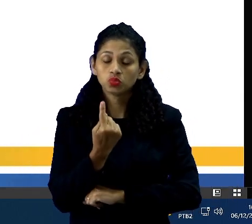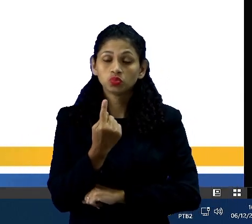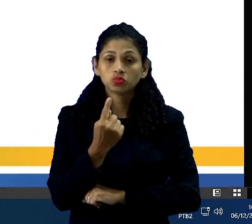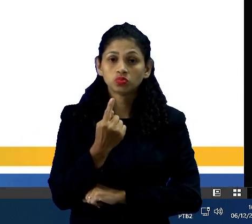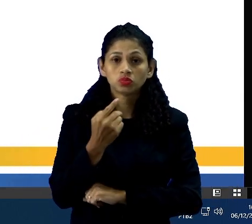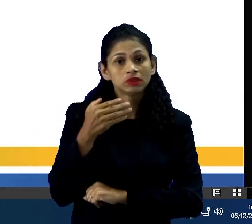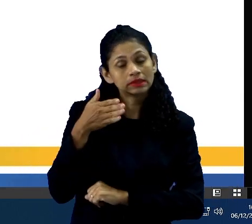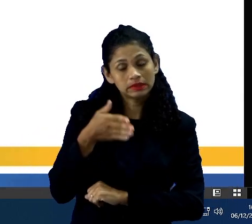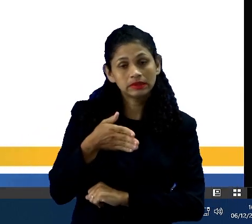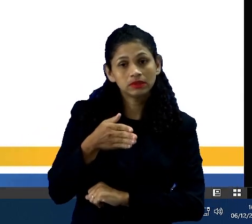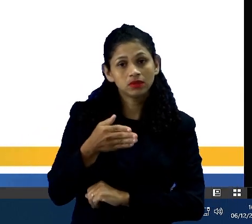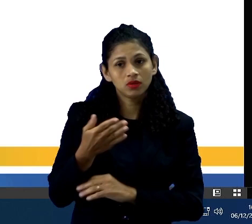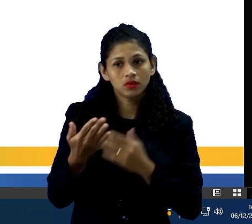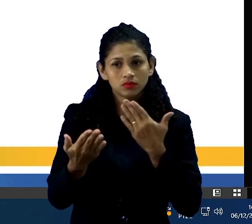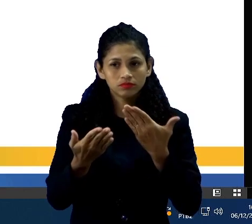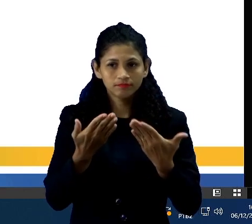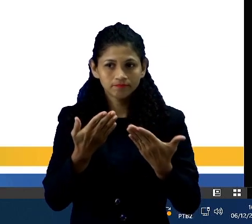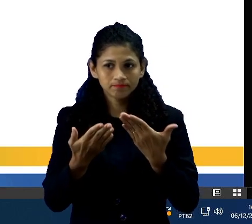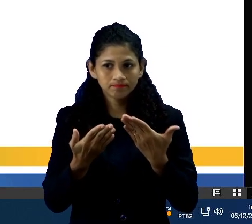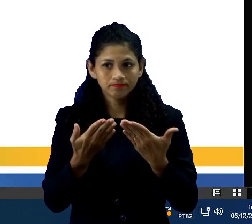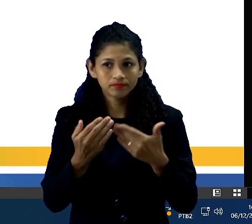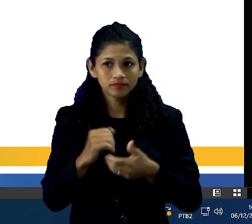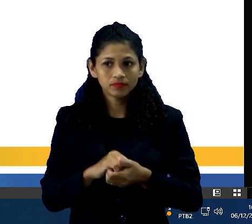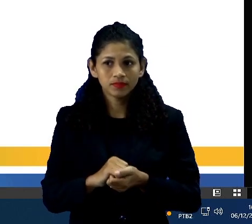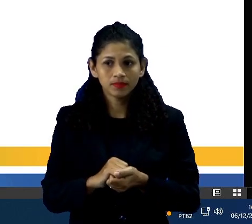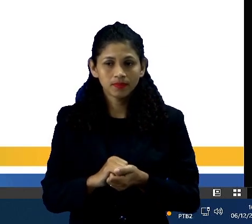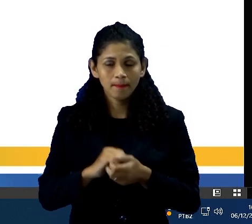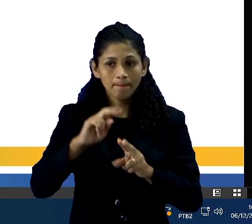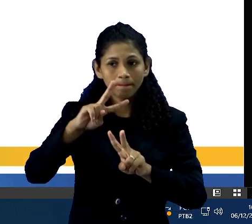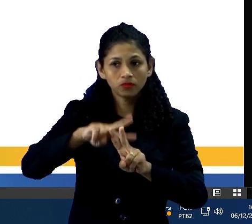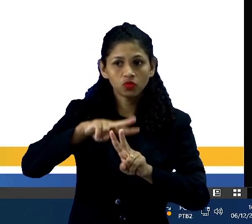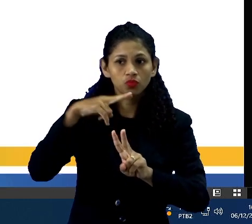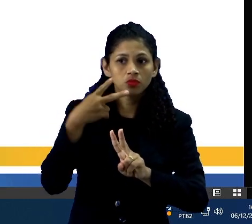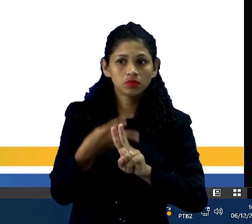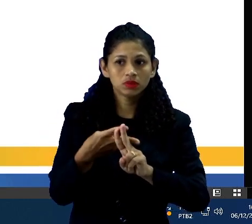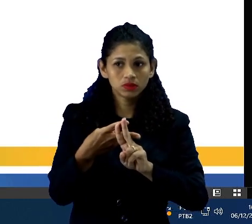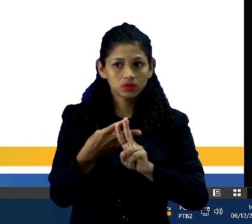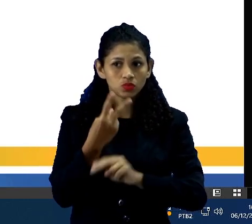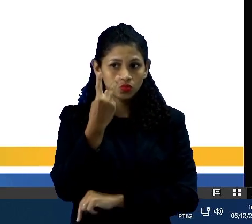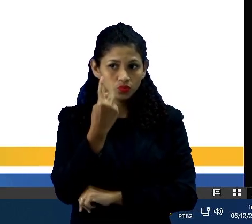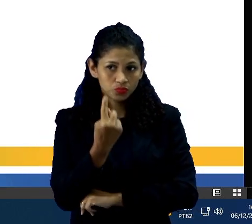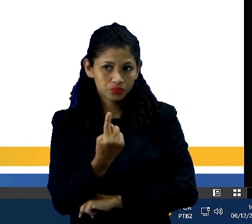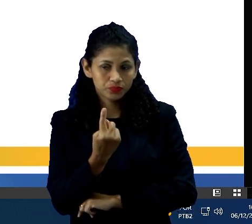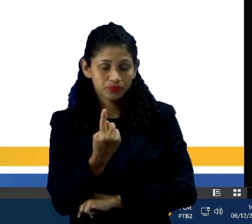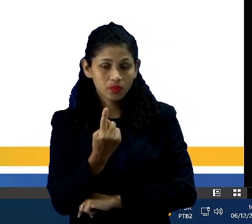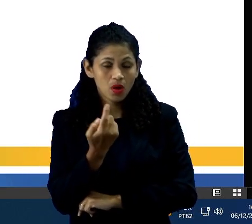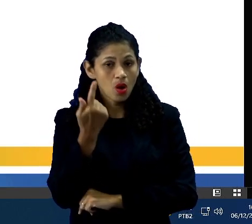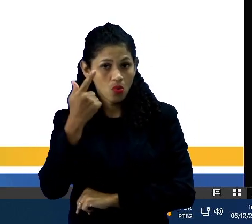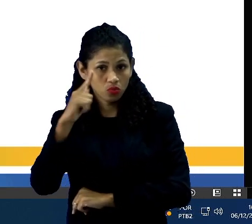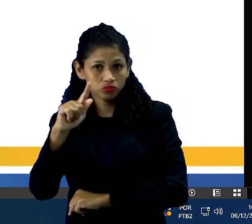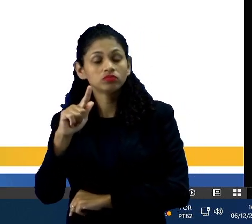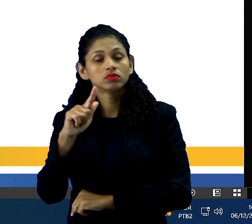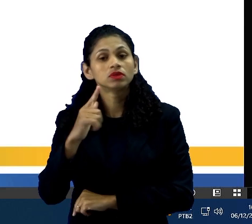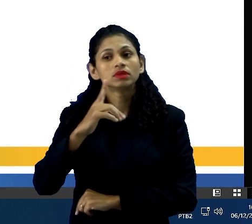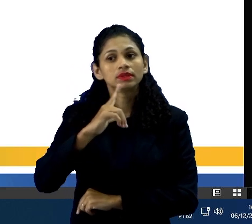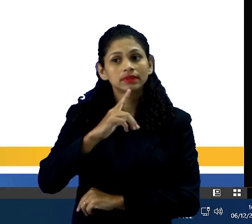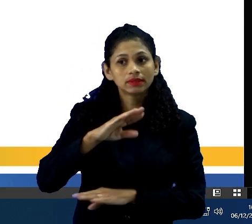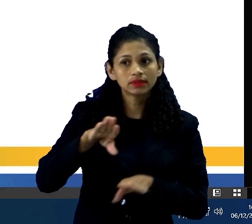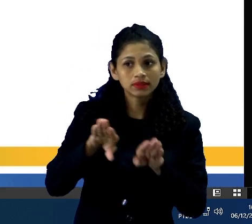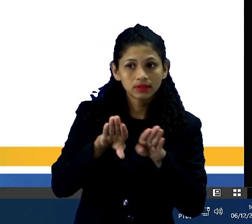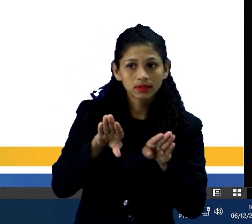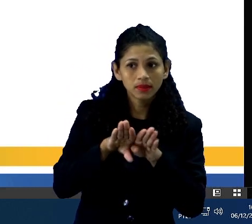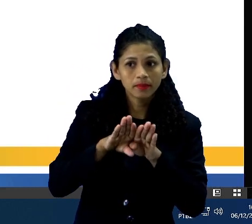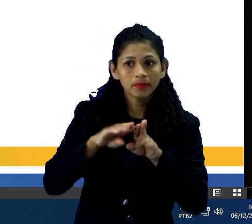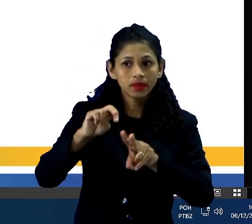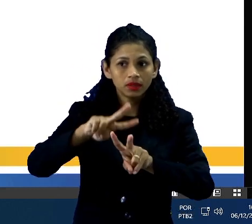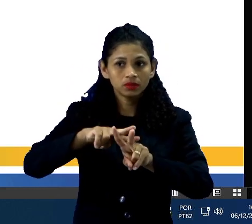mesma proporção, ou seja, duplicando uma delas, a outra também duplica. Reduzindo pela metade,